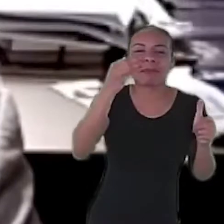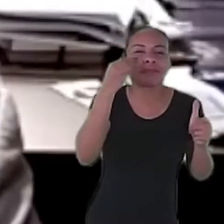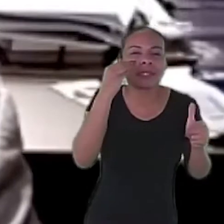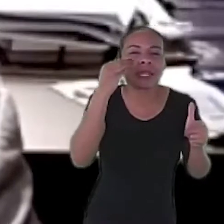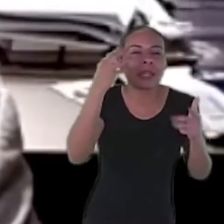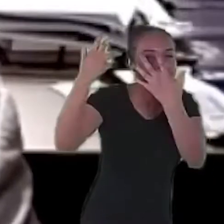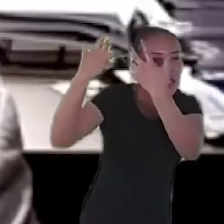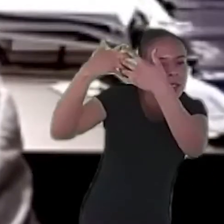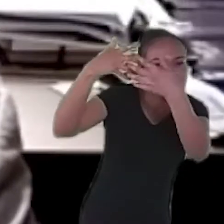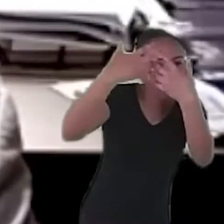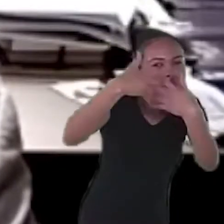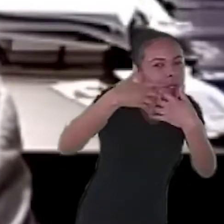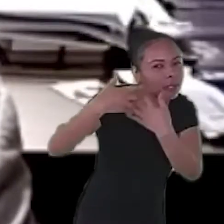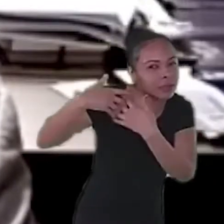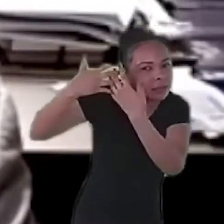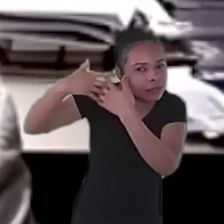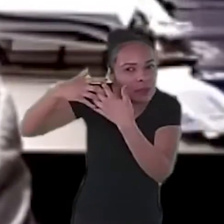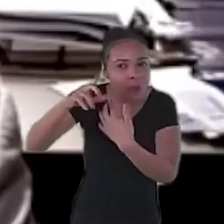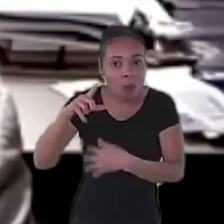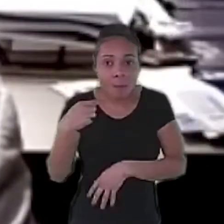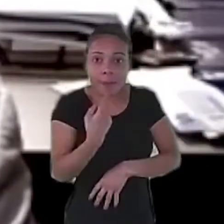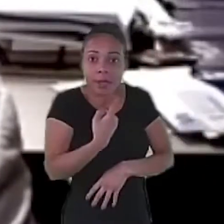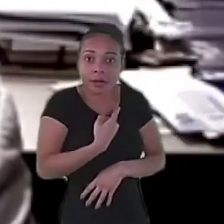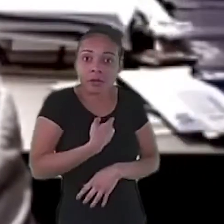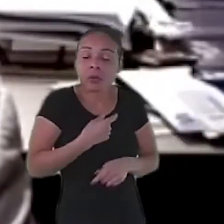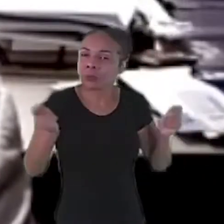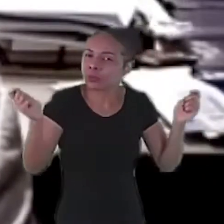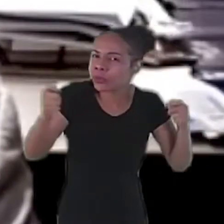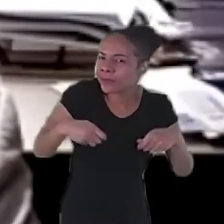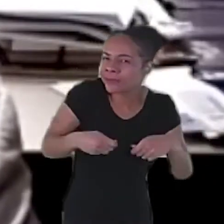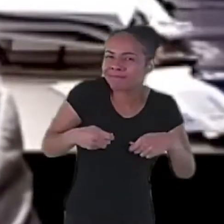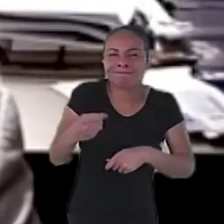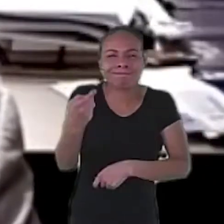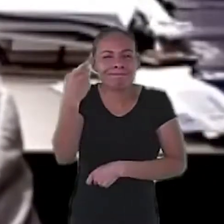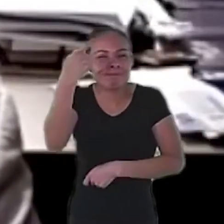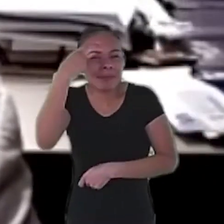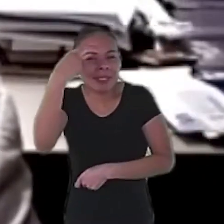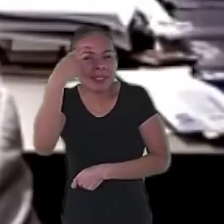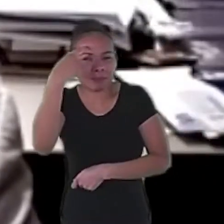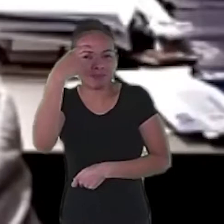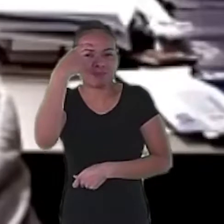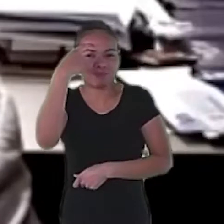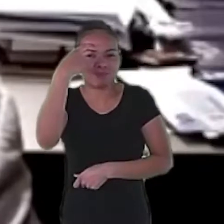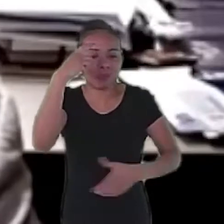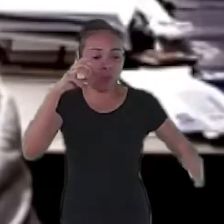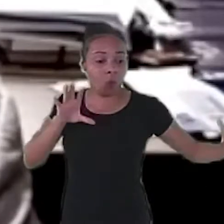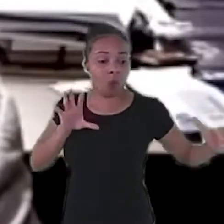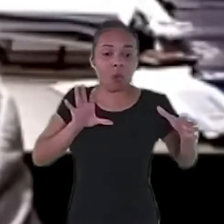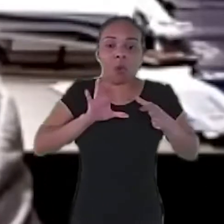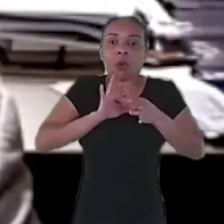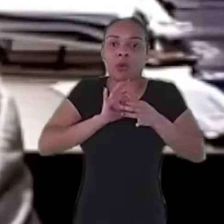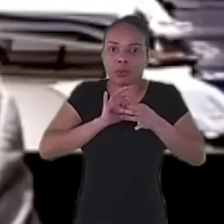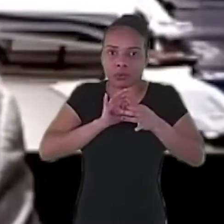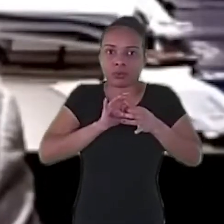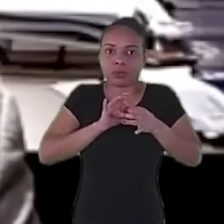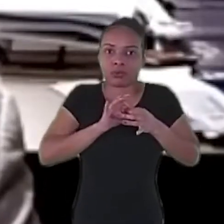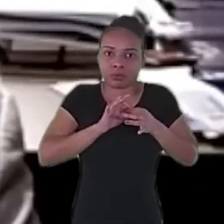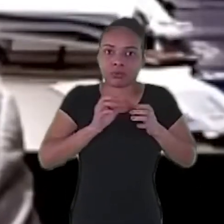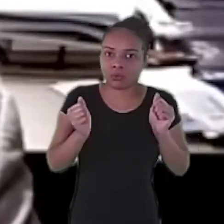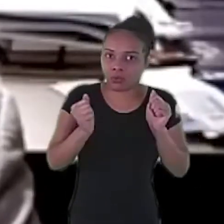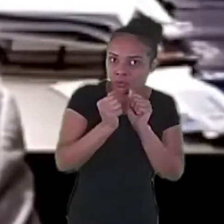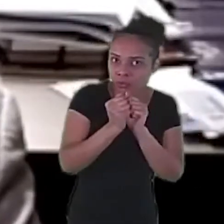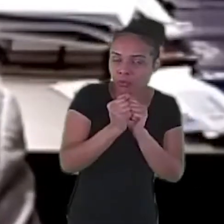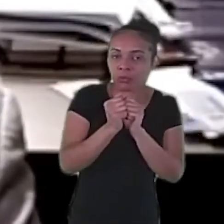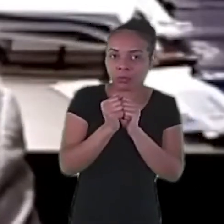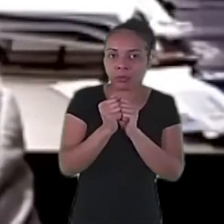reflexões para que nós pudéssemos pensar sobre elas de forma conjunta. Eu vou listar aqui alguns pontos.